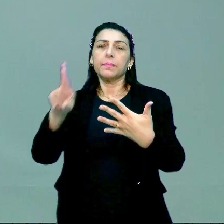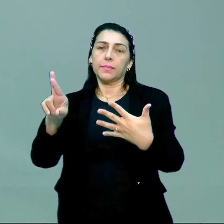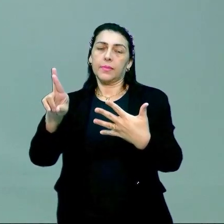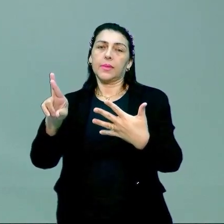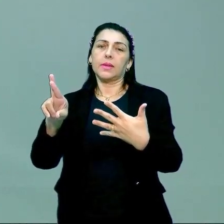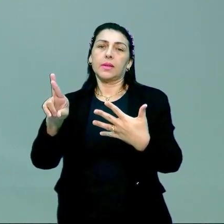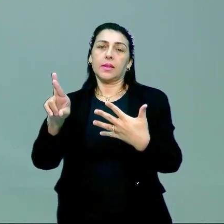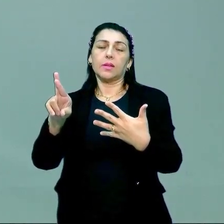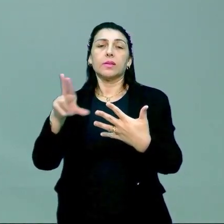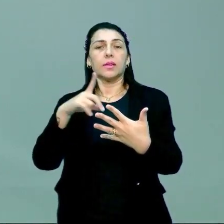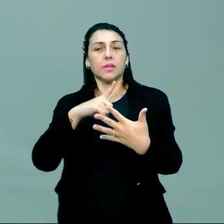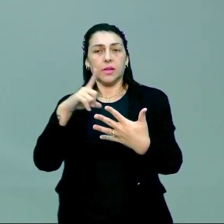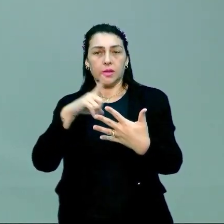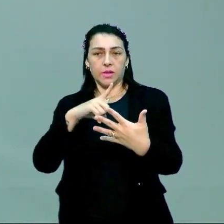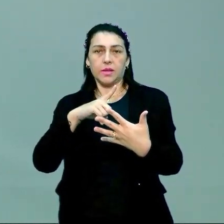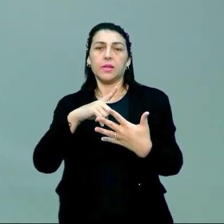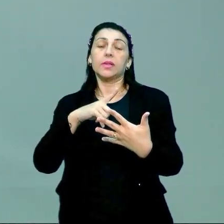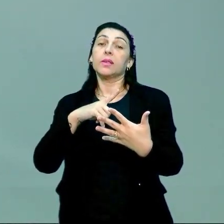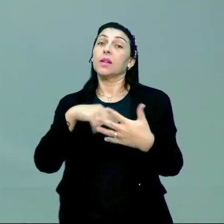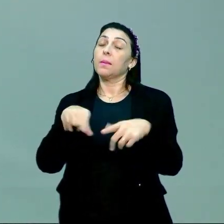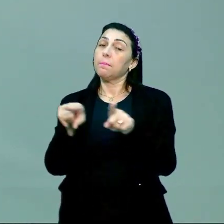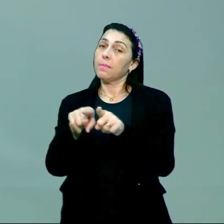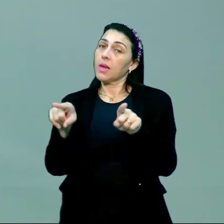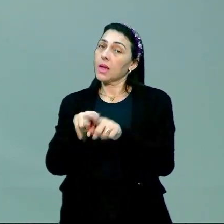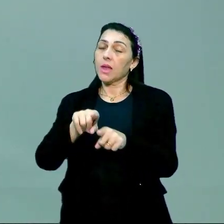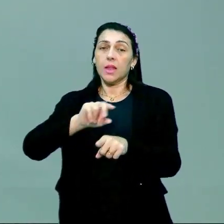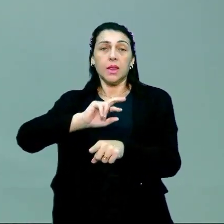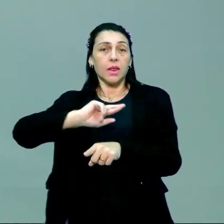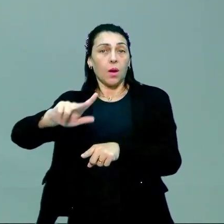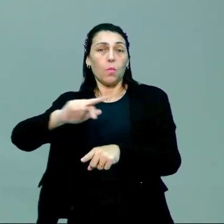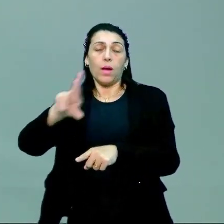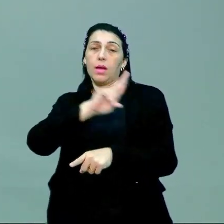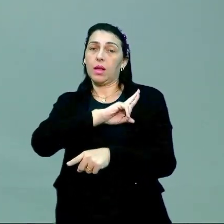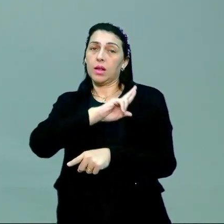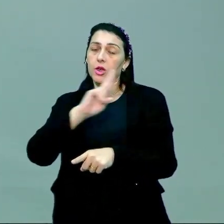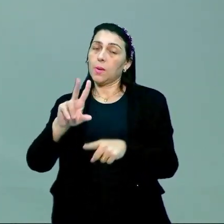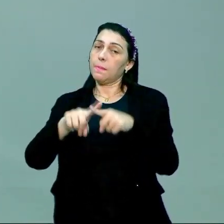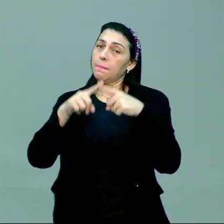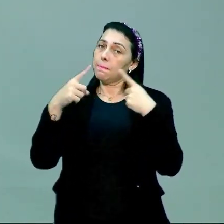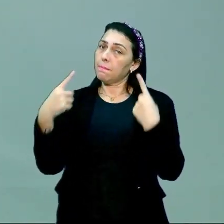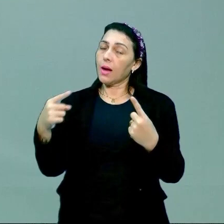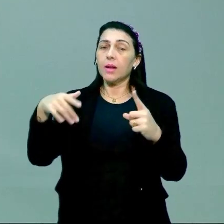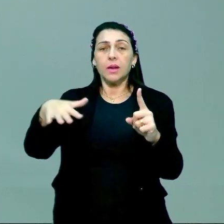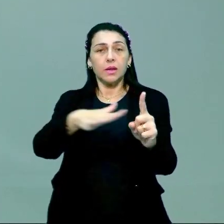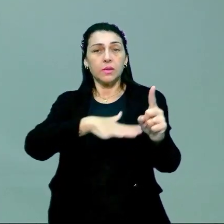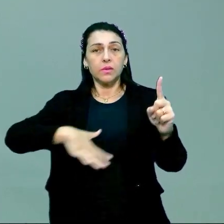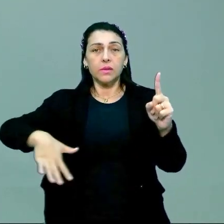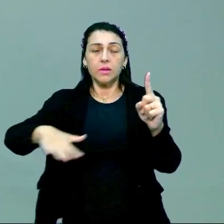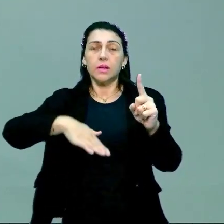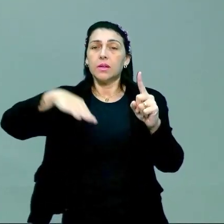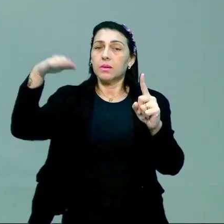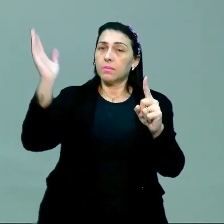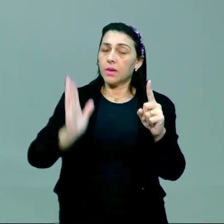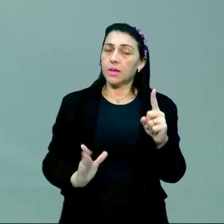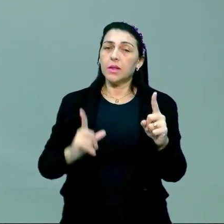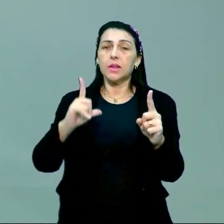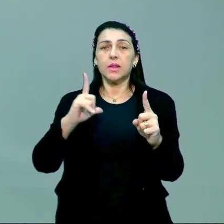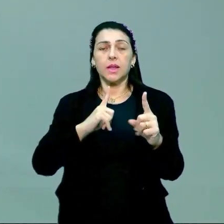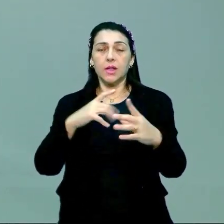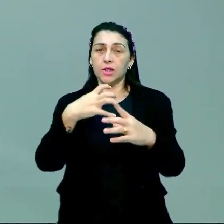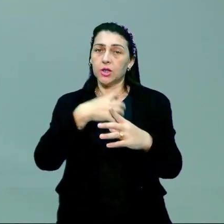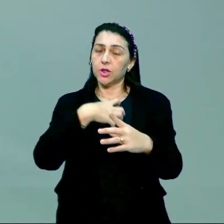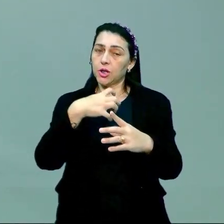Aquelas que são tidas como religiões e aquelas que não são tidas. Mas, na sociedade brasileira, há